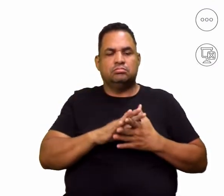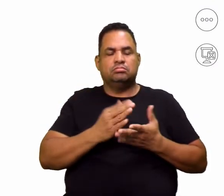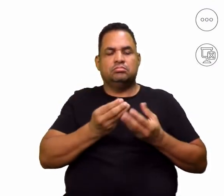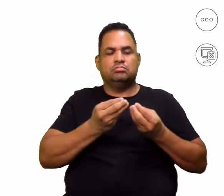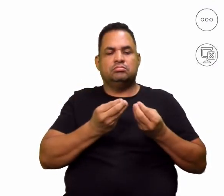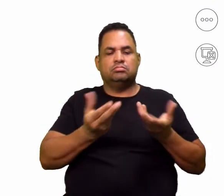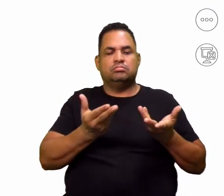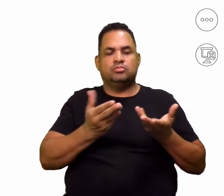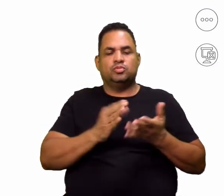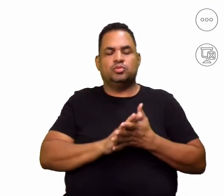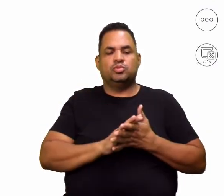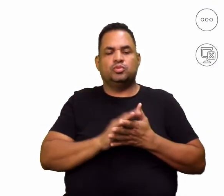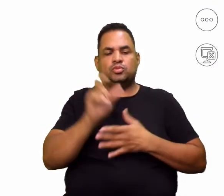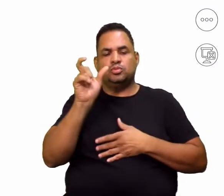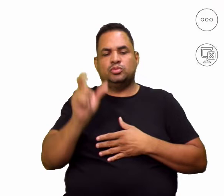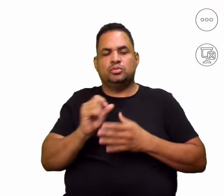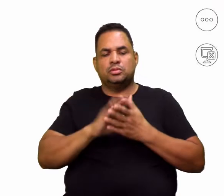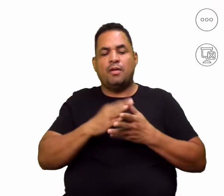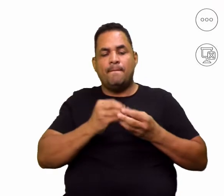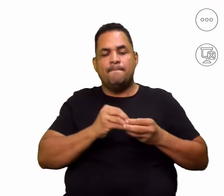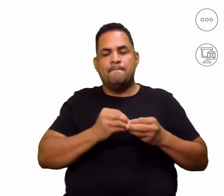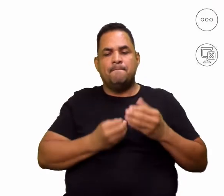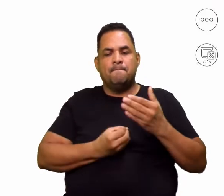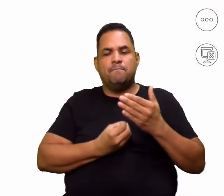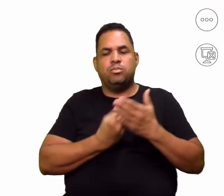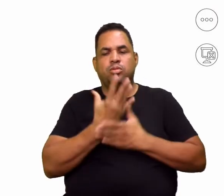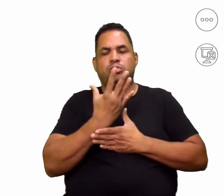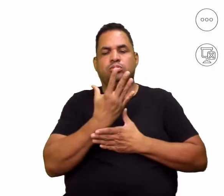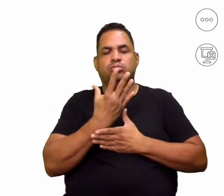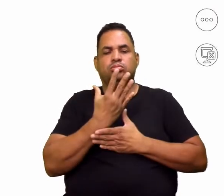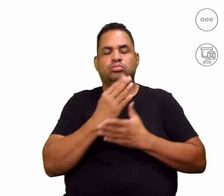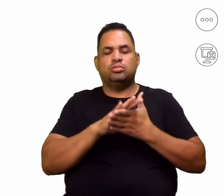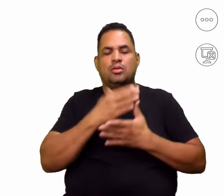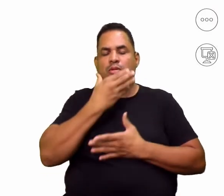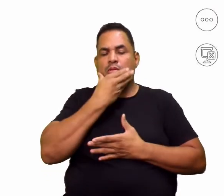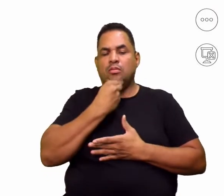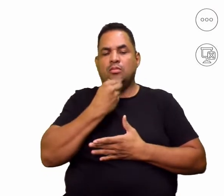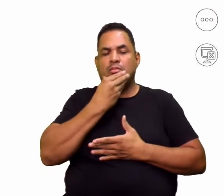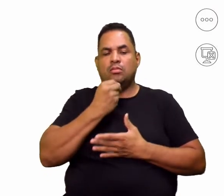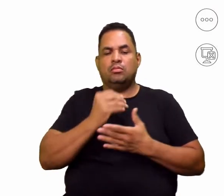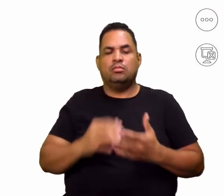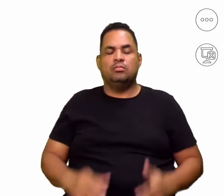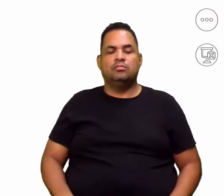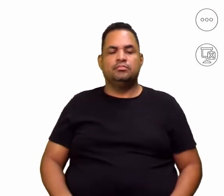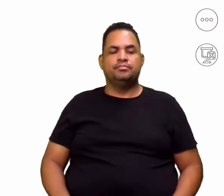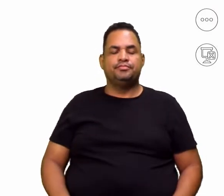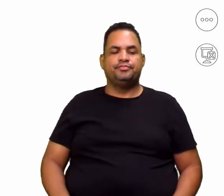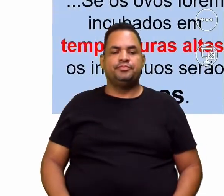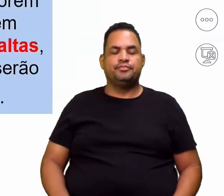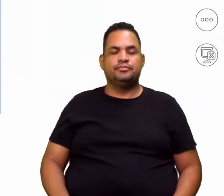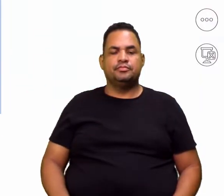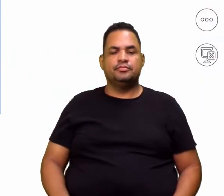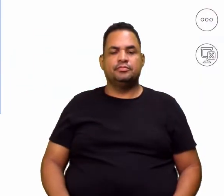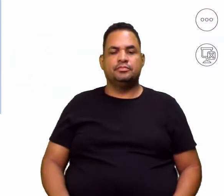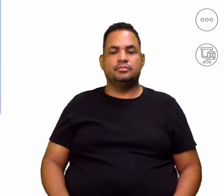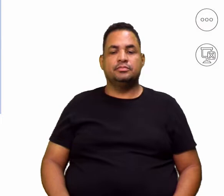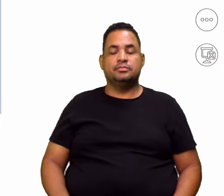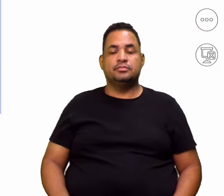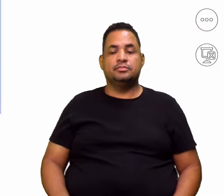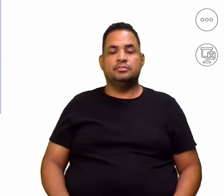serão machos. Temperaturas machos nas tartarugas marinhas originam os machos.